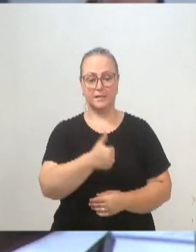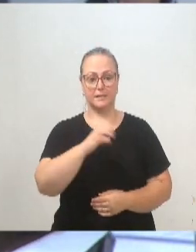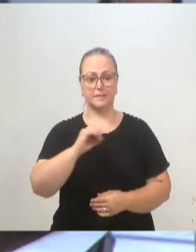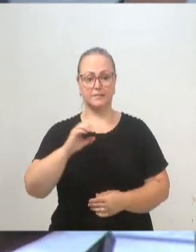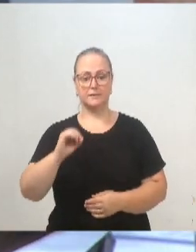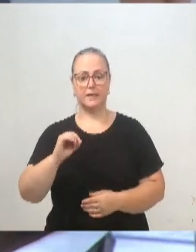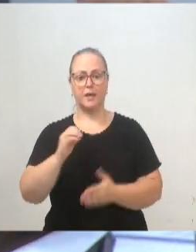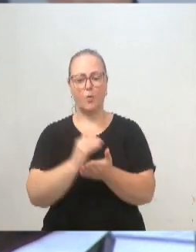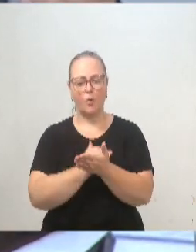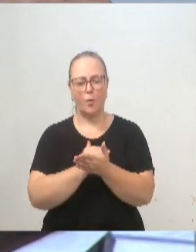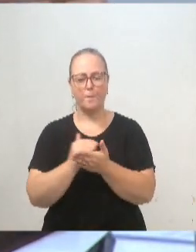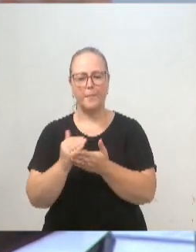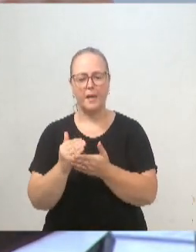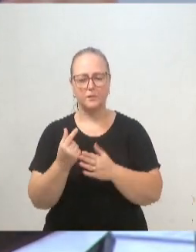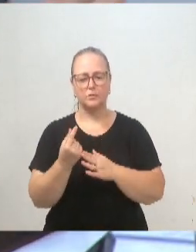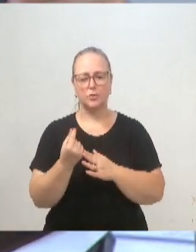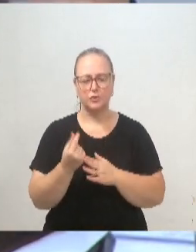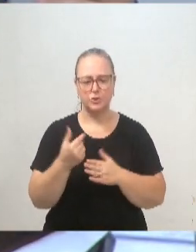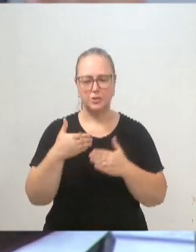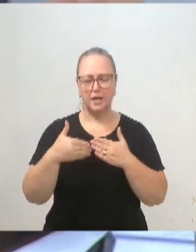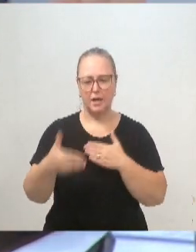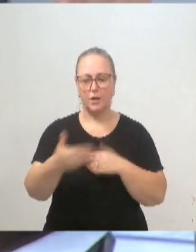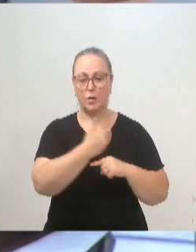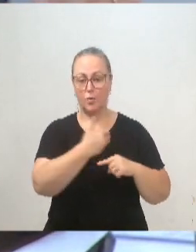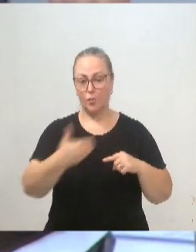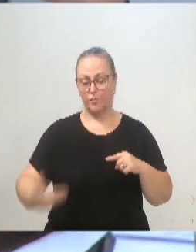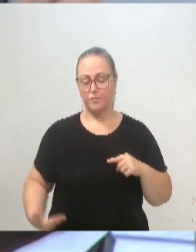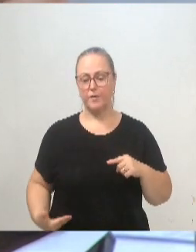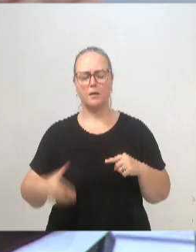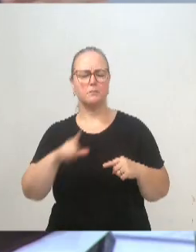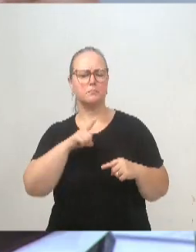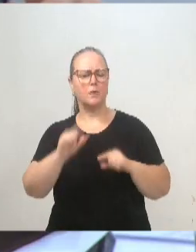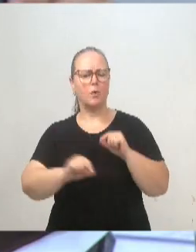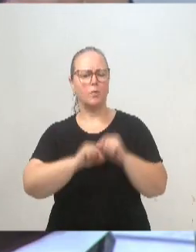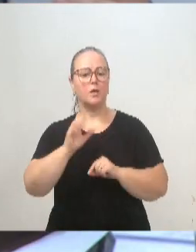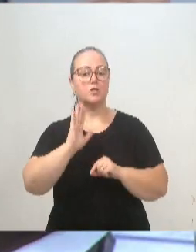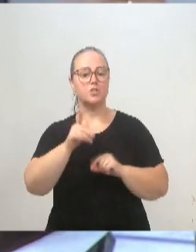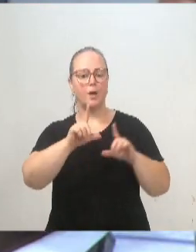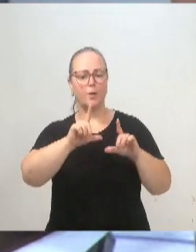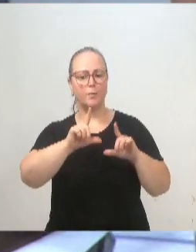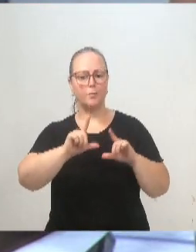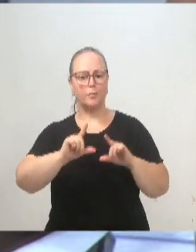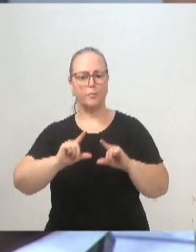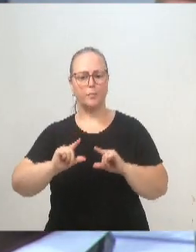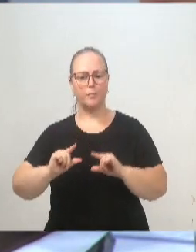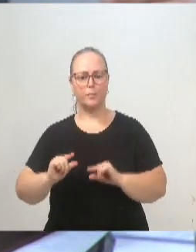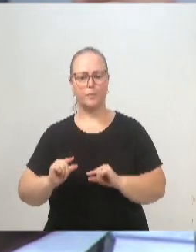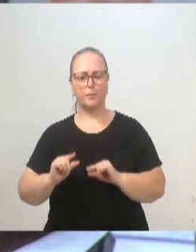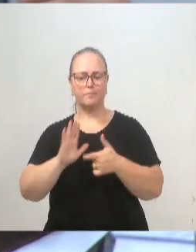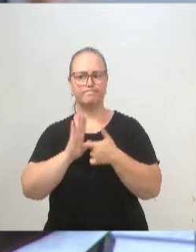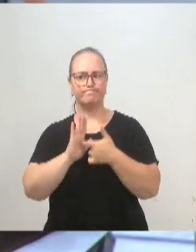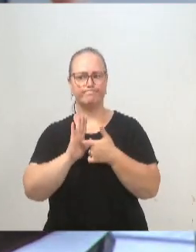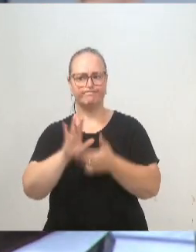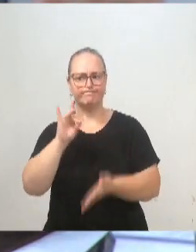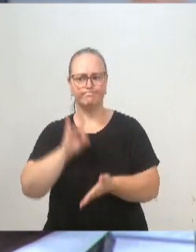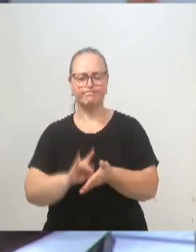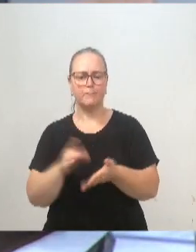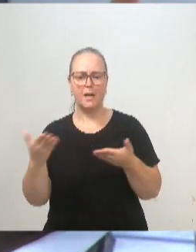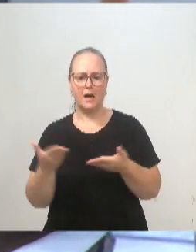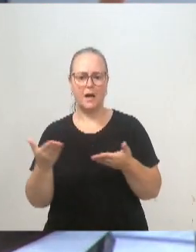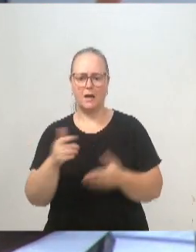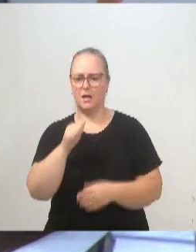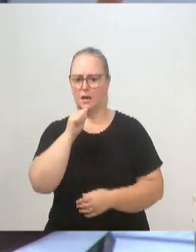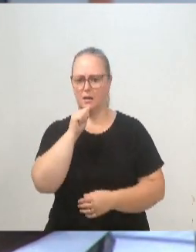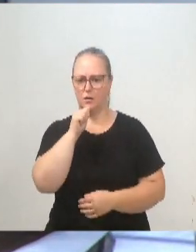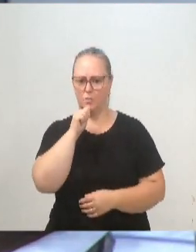existem indícios de que nós já temos uma diminuição significativa, que eu não poderia lhe precisar valores, mas ela já